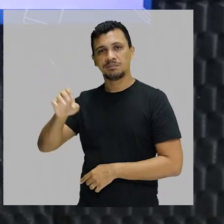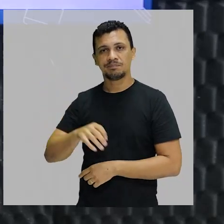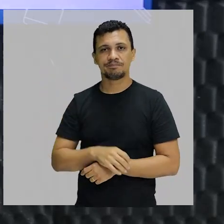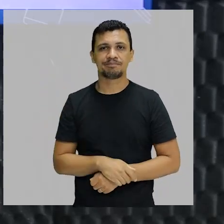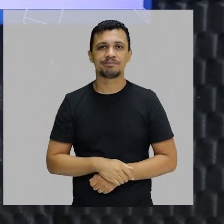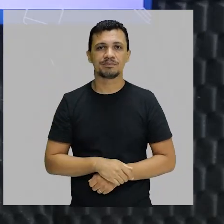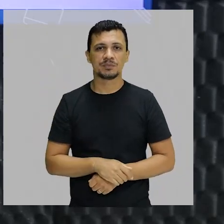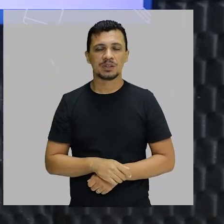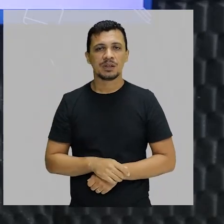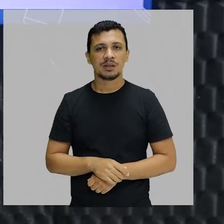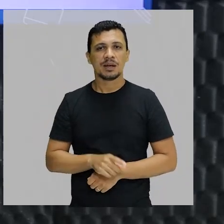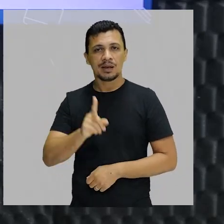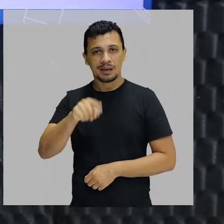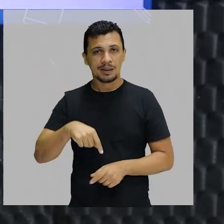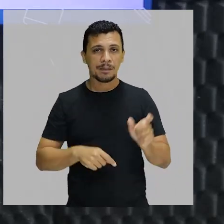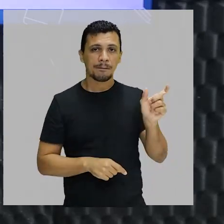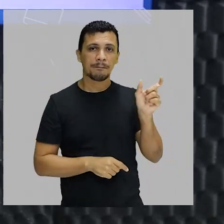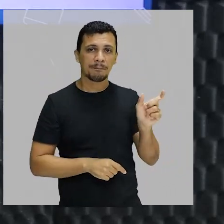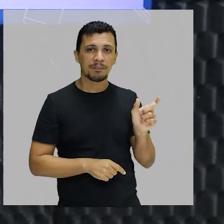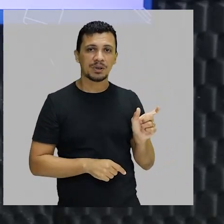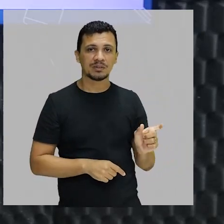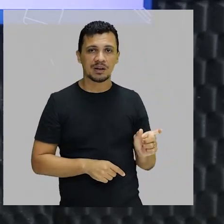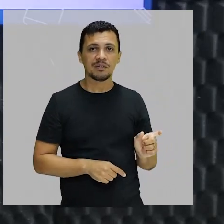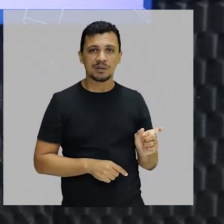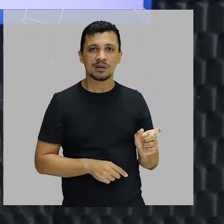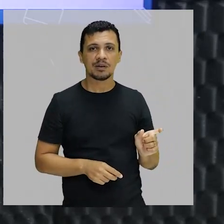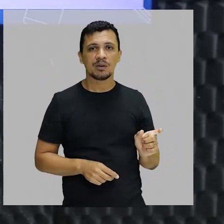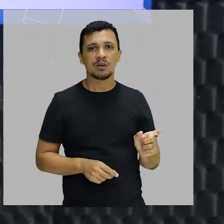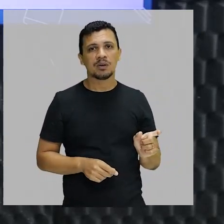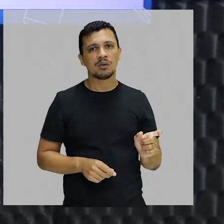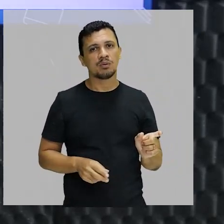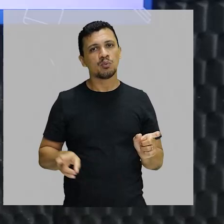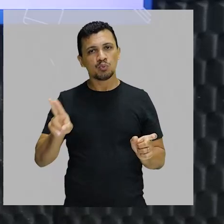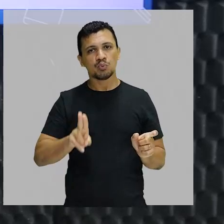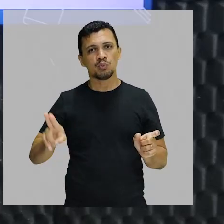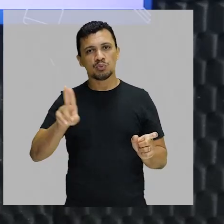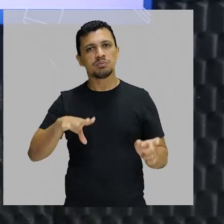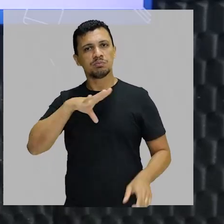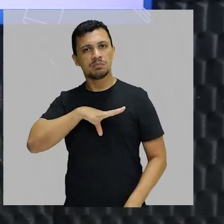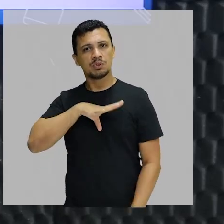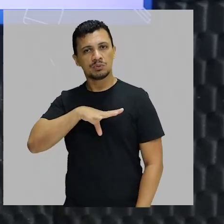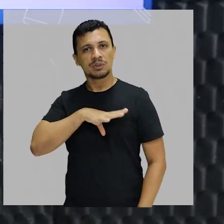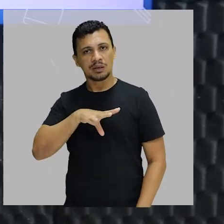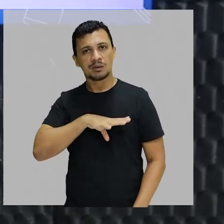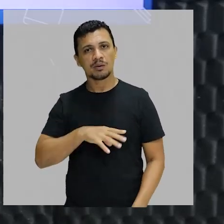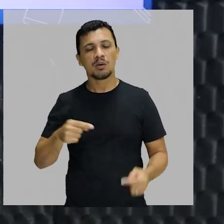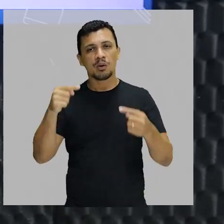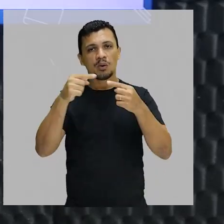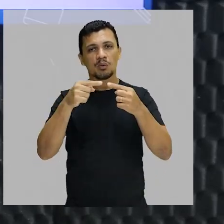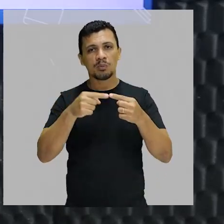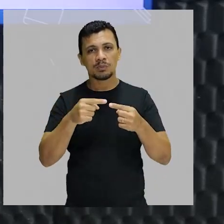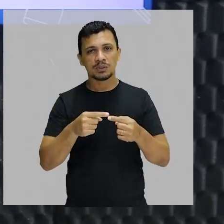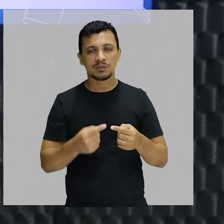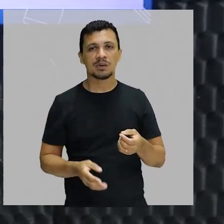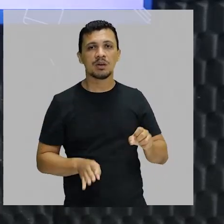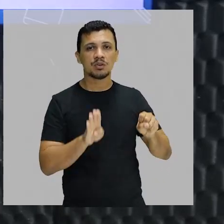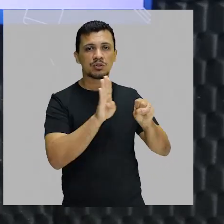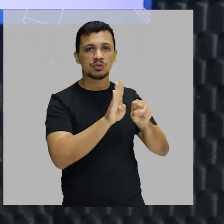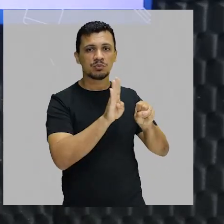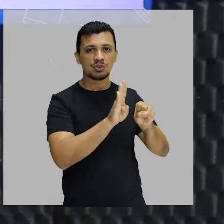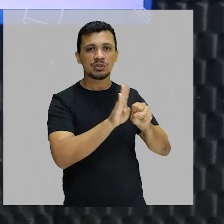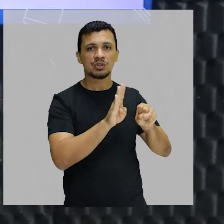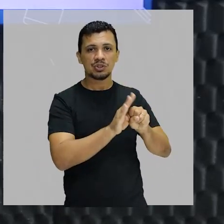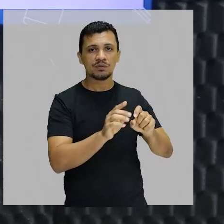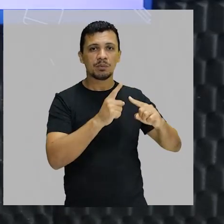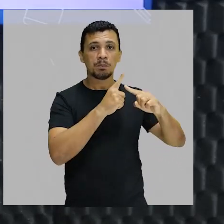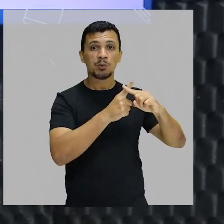Triplo, duplo, são palavras comuns na língua portuguesa quando a gente fala do substantivo multiplicativo, que é o múltiplo aqui